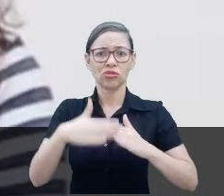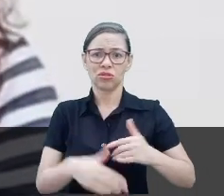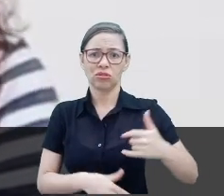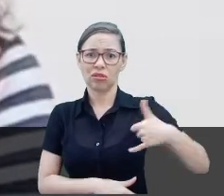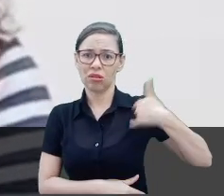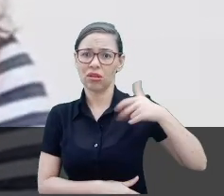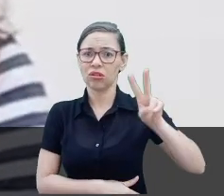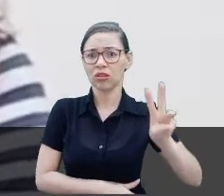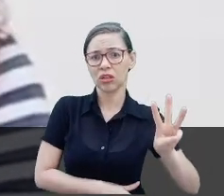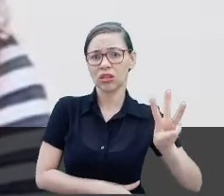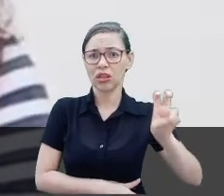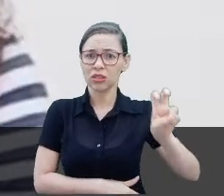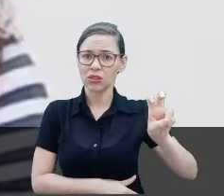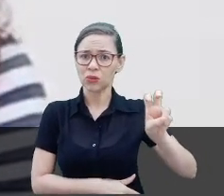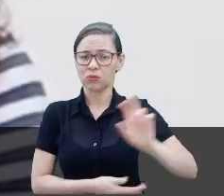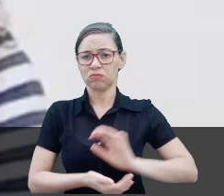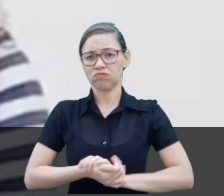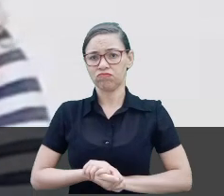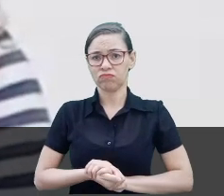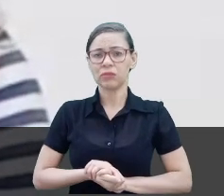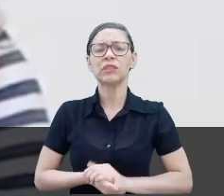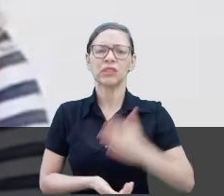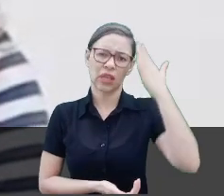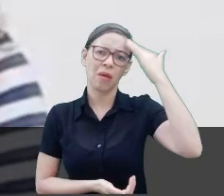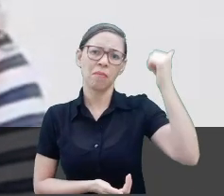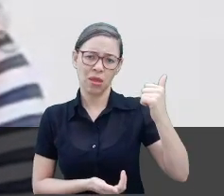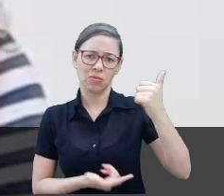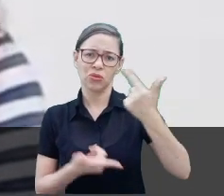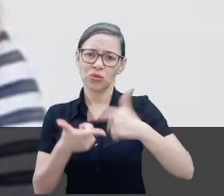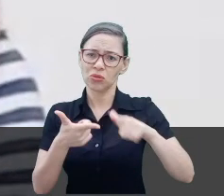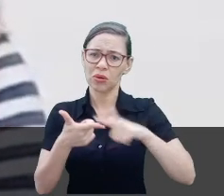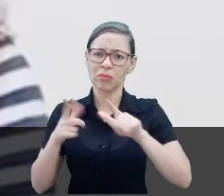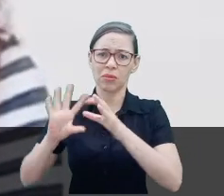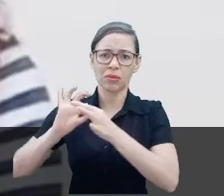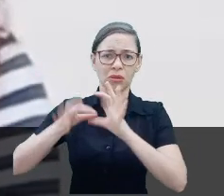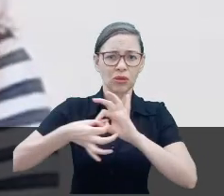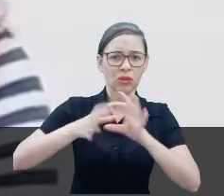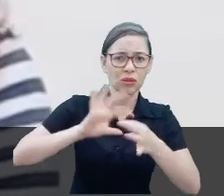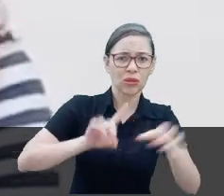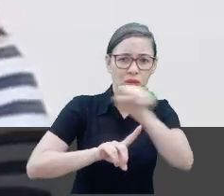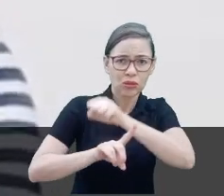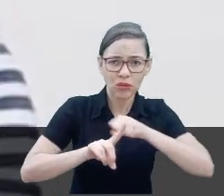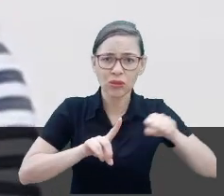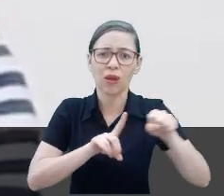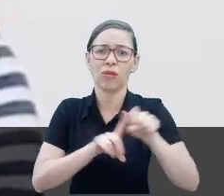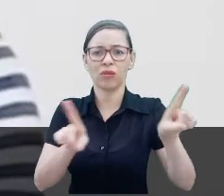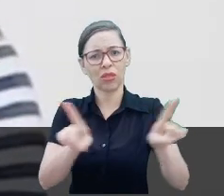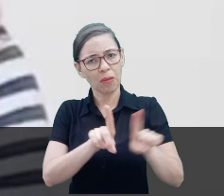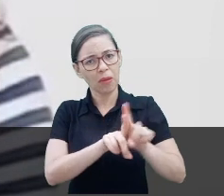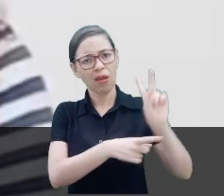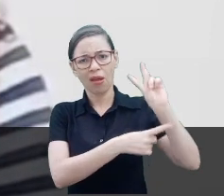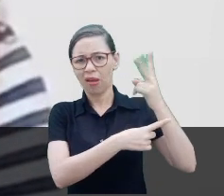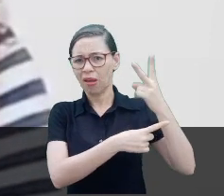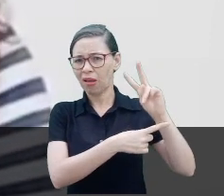Então, quando a gente pensa uma psicologia radicalmente implicada com contexto histórico, com contexto social, onde ela própria se efetua